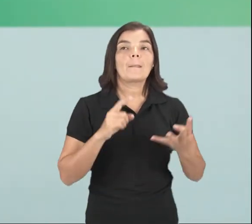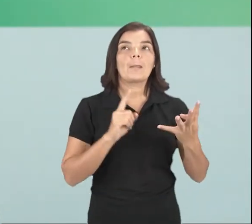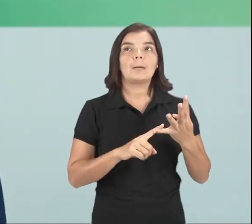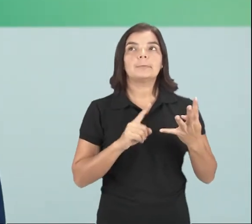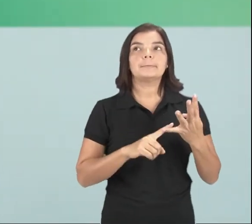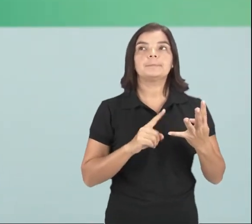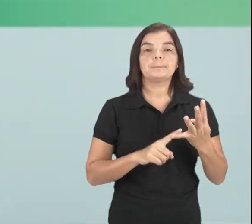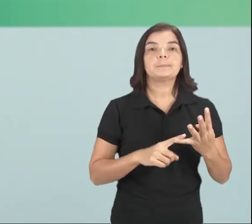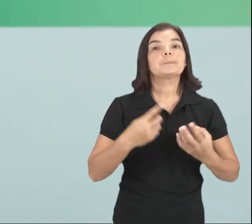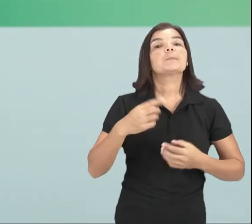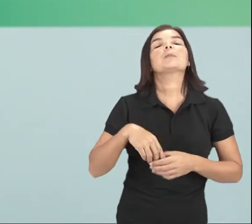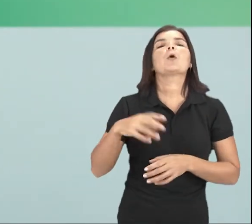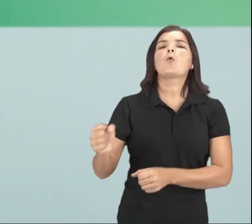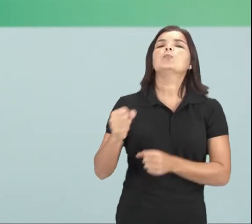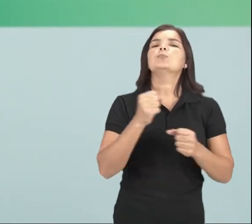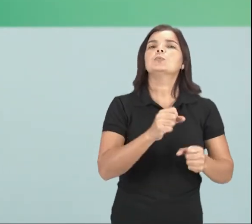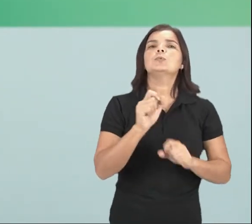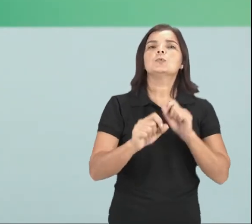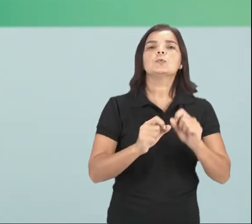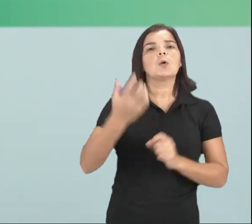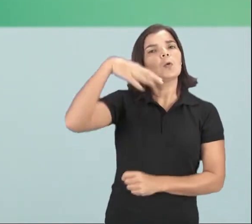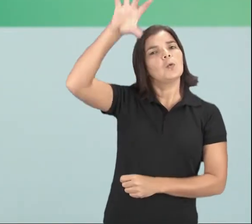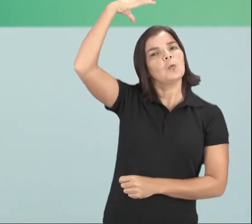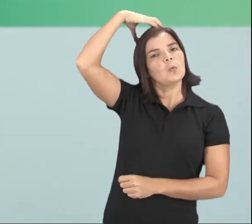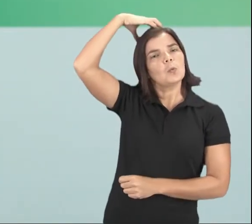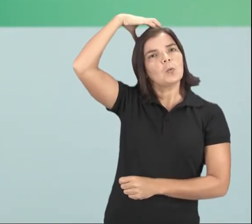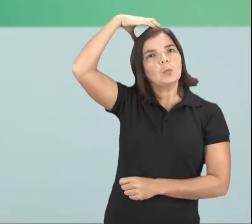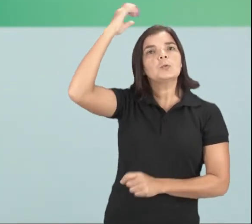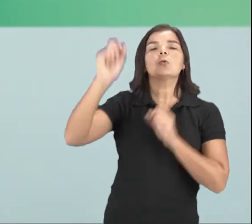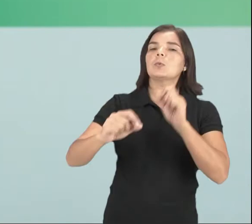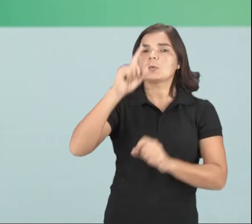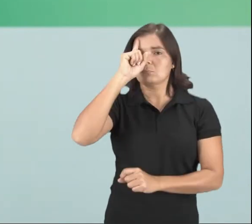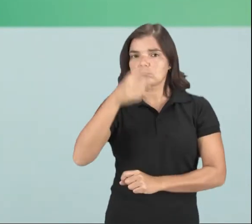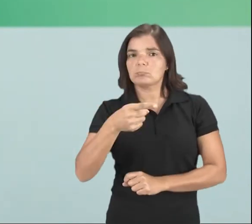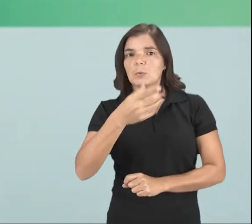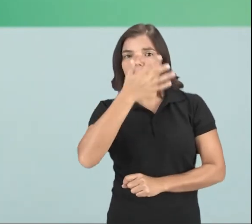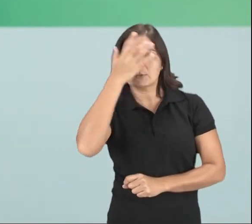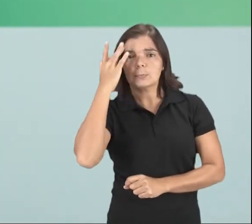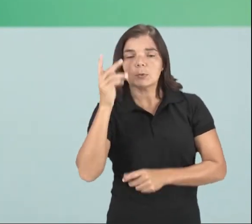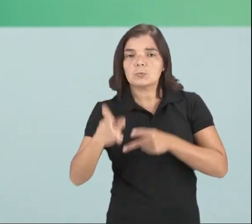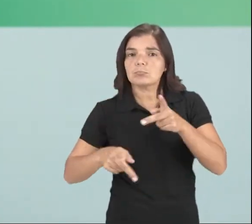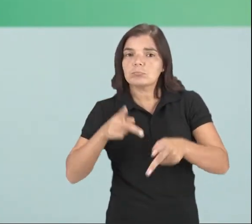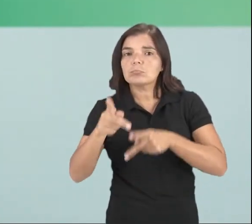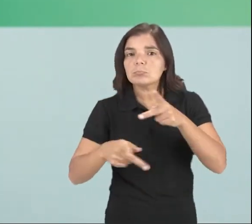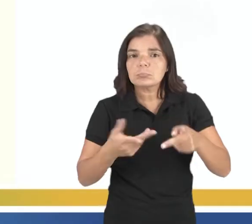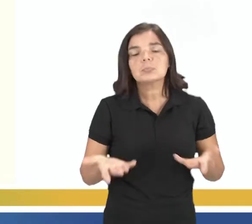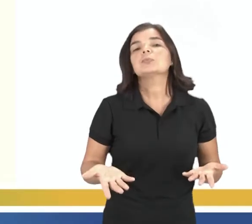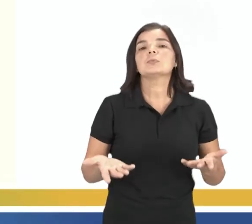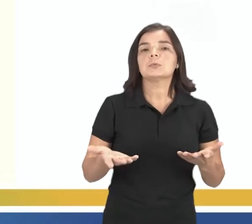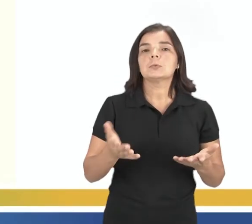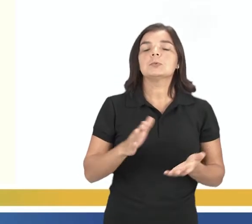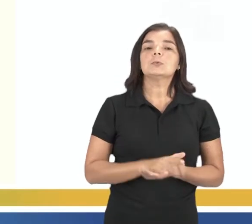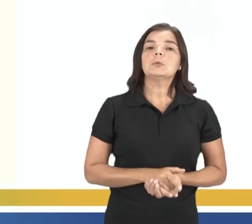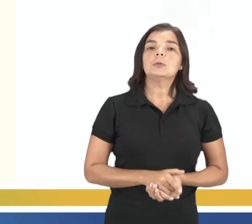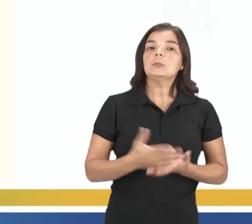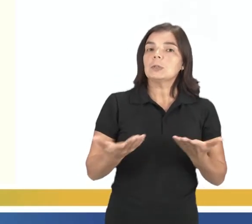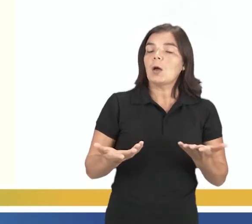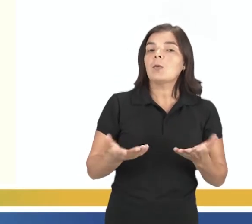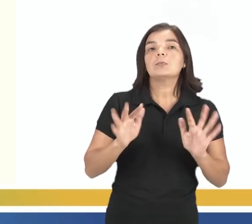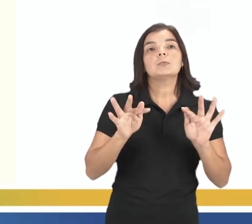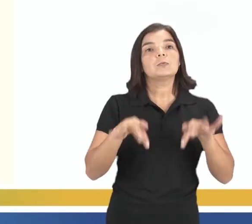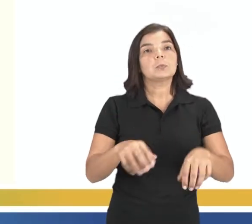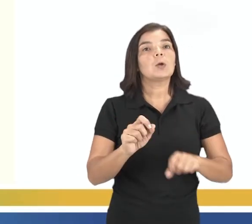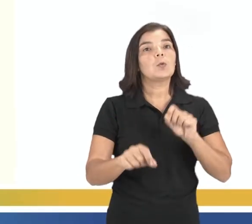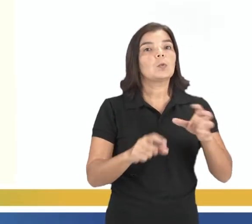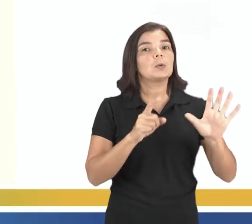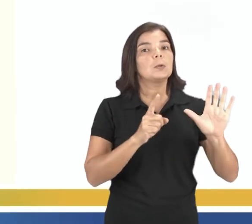de poder é o poder do rei sobre os súditos, né? Ou de um governante sobre os seus governados. E, finalmente,